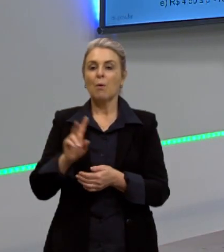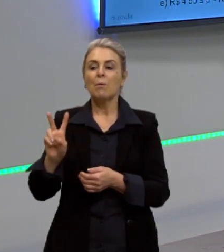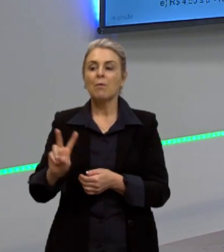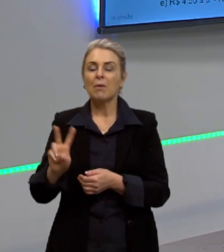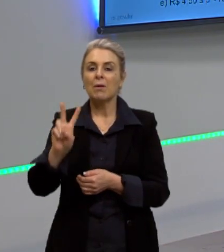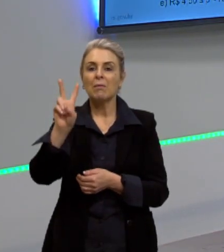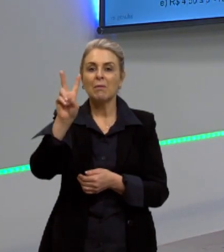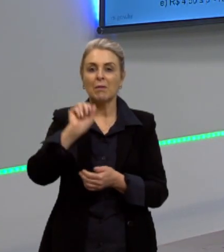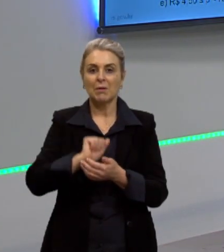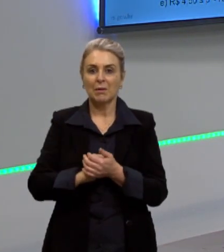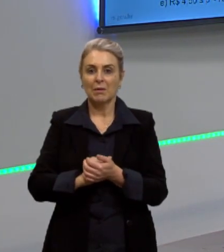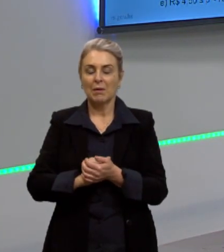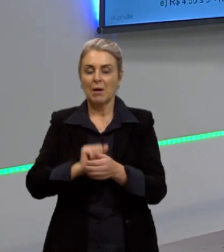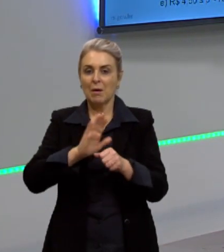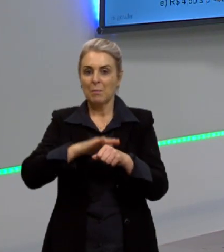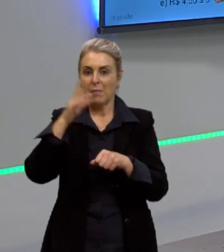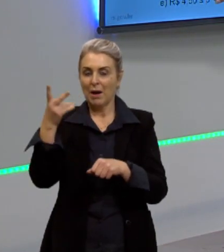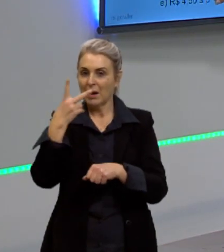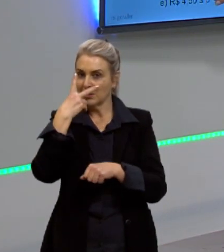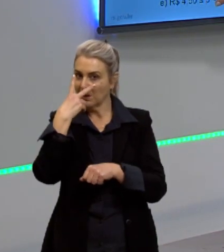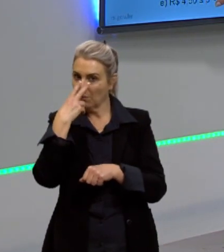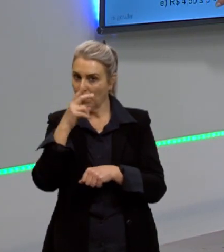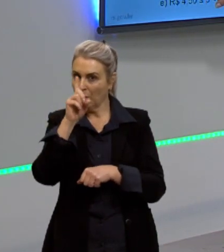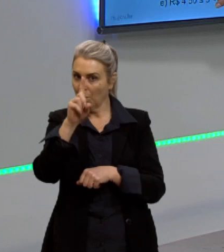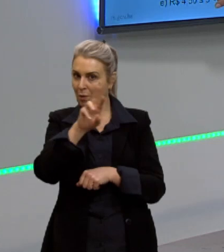que ser maior ou igual a